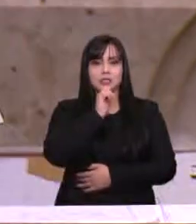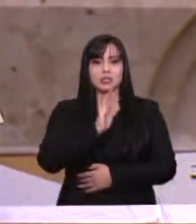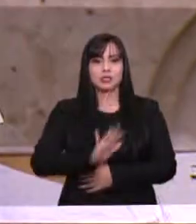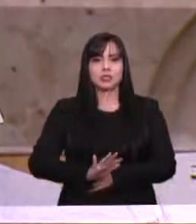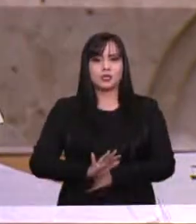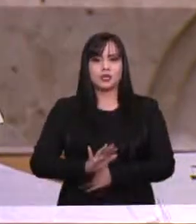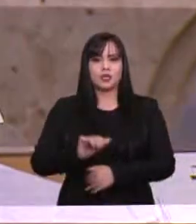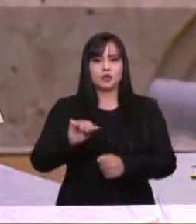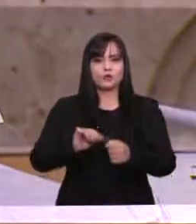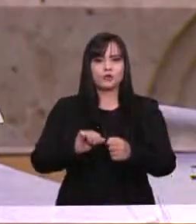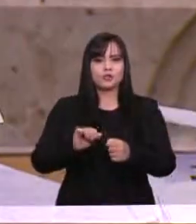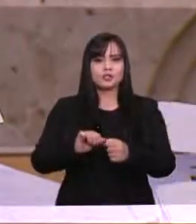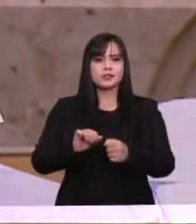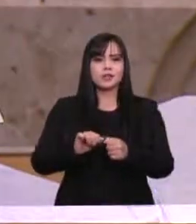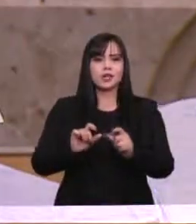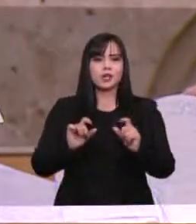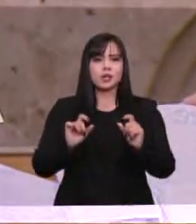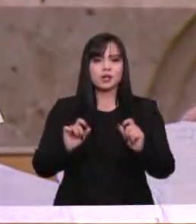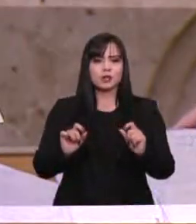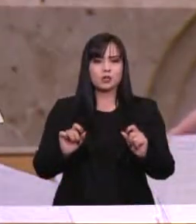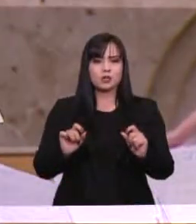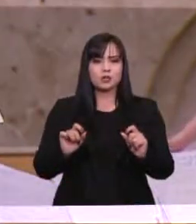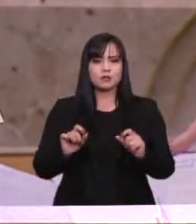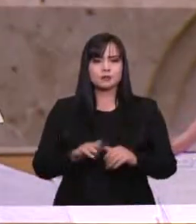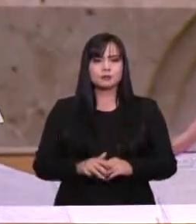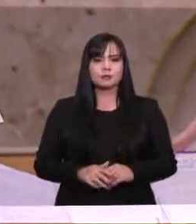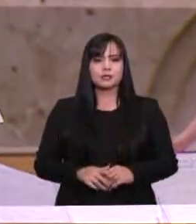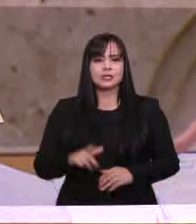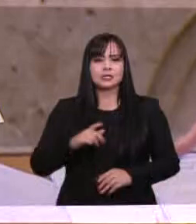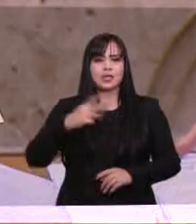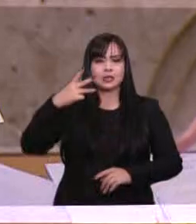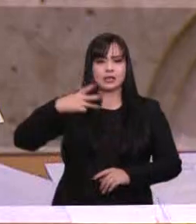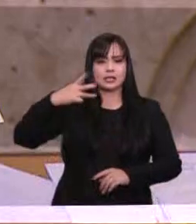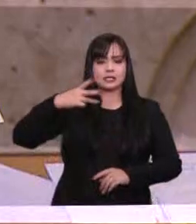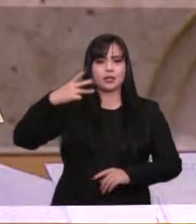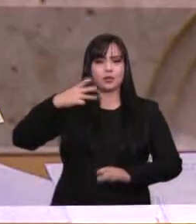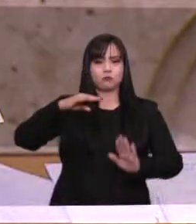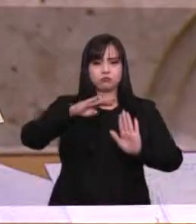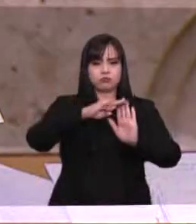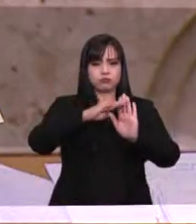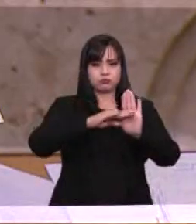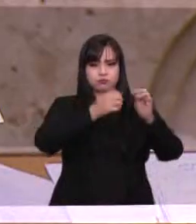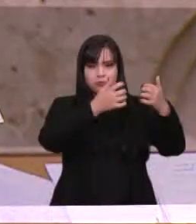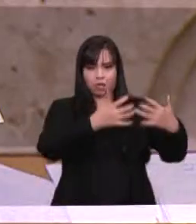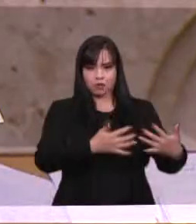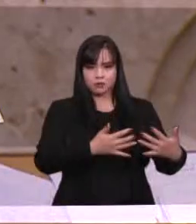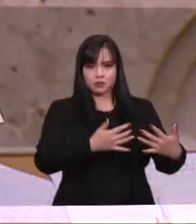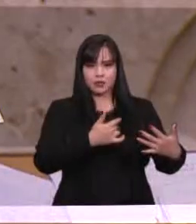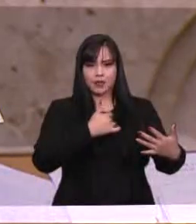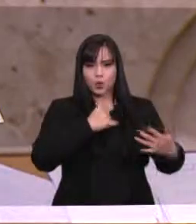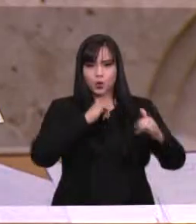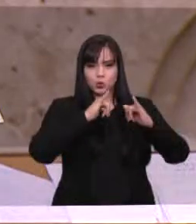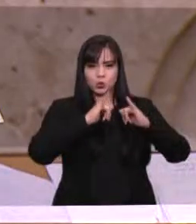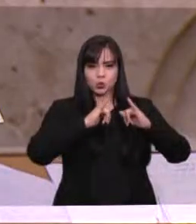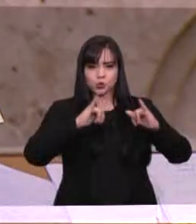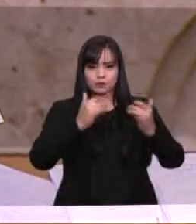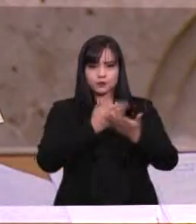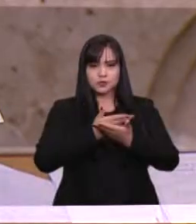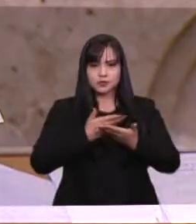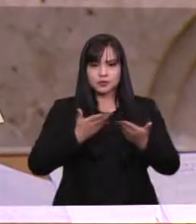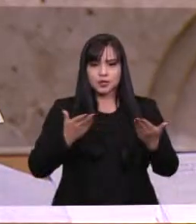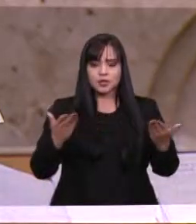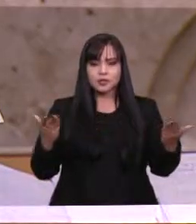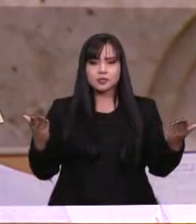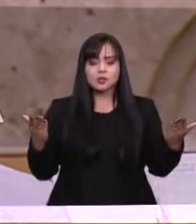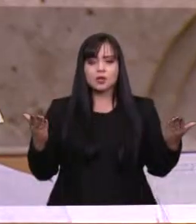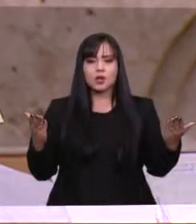eu vou fazer eu e aí o terceiro registro eu noticio a vossas